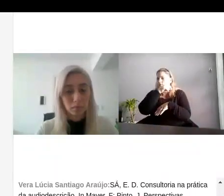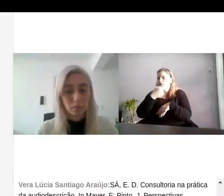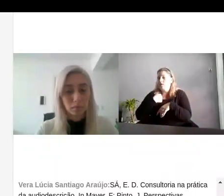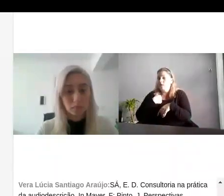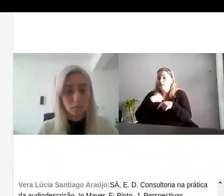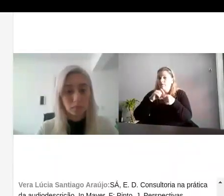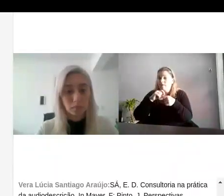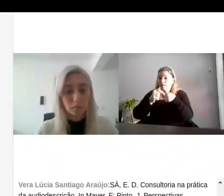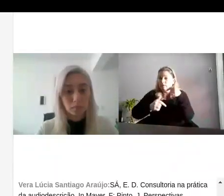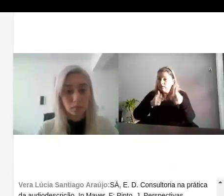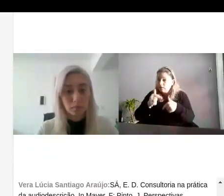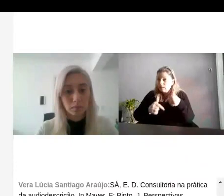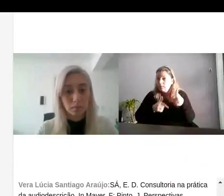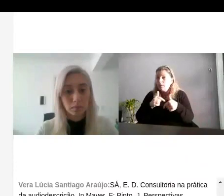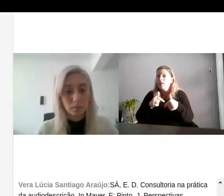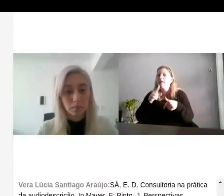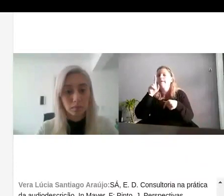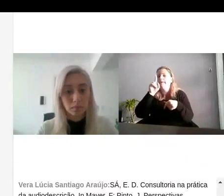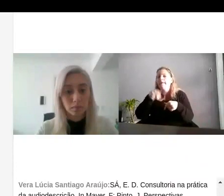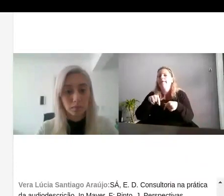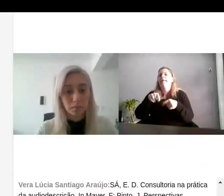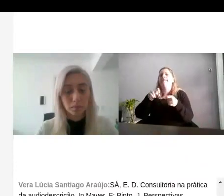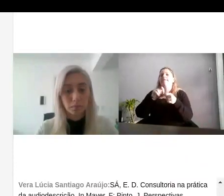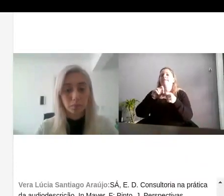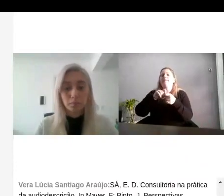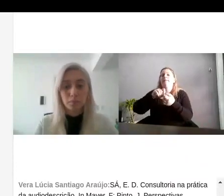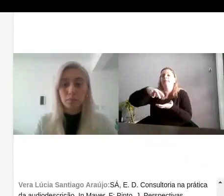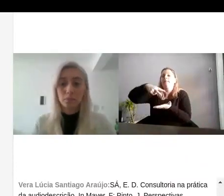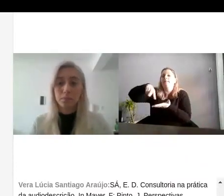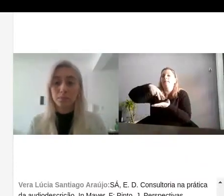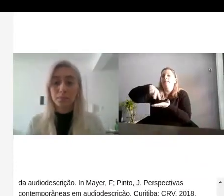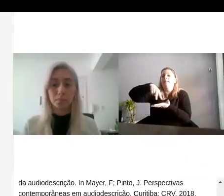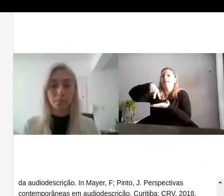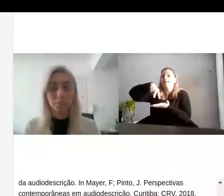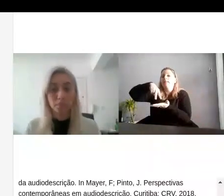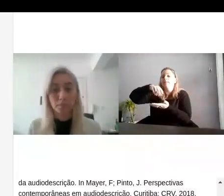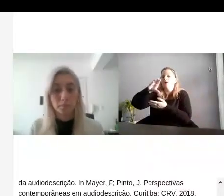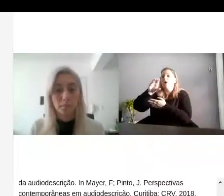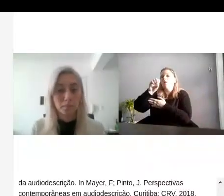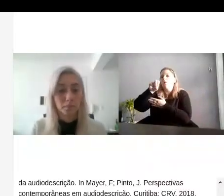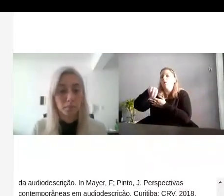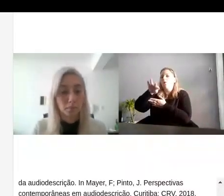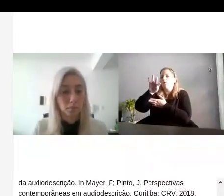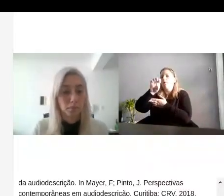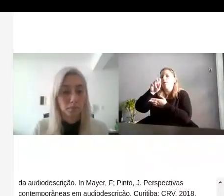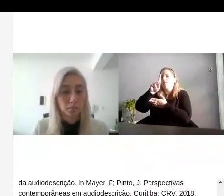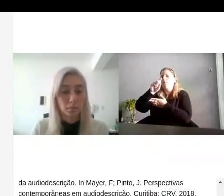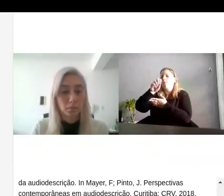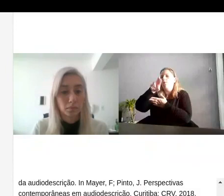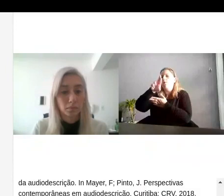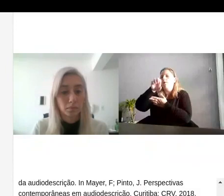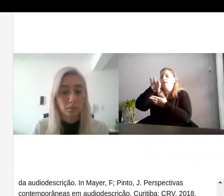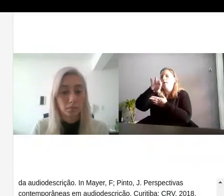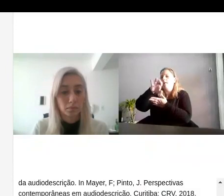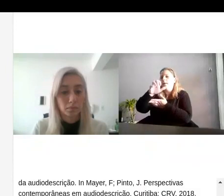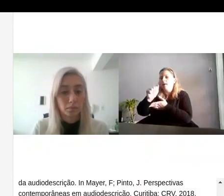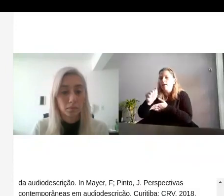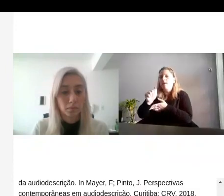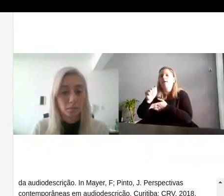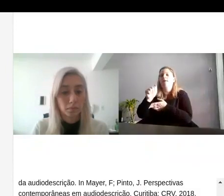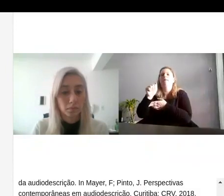de um espetáculo de dança contemporânea chamado O Nome Cheia de Lágrimas, Impressões de Clarice Lispector, Sensações de